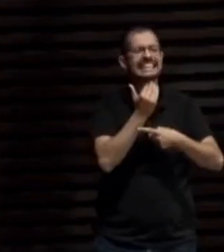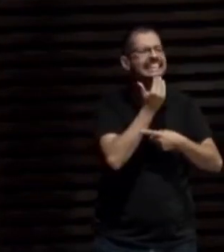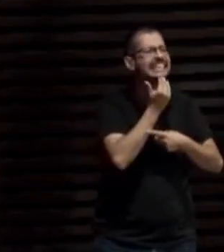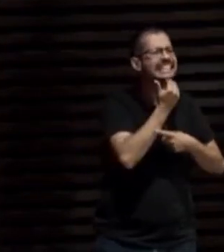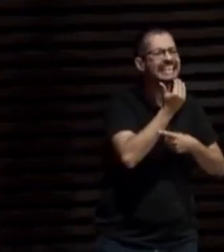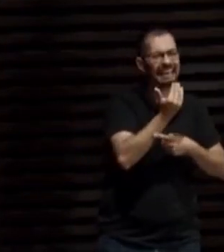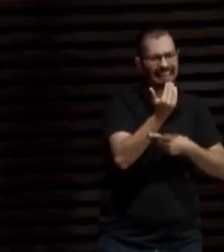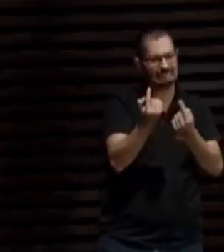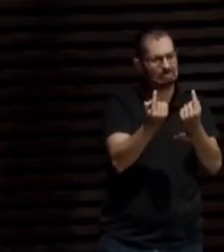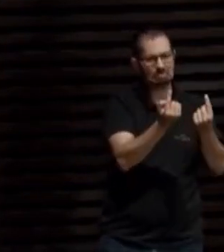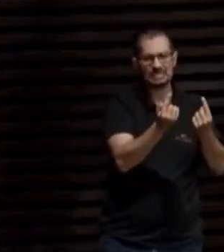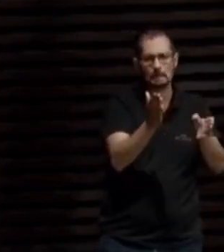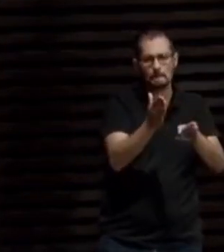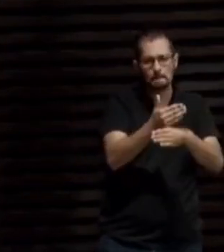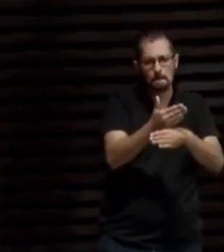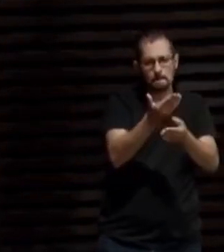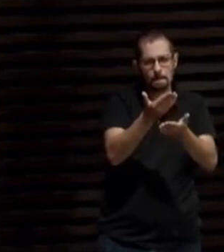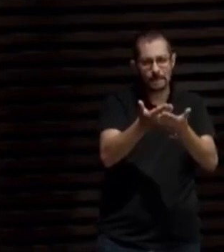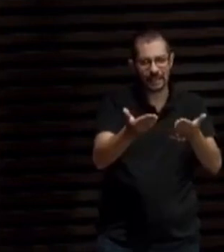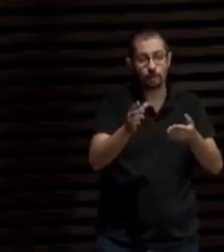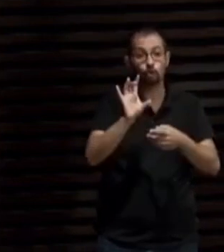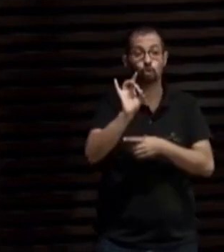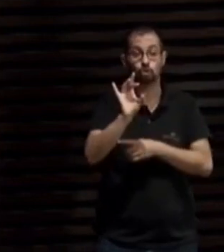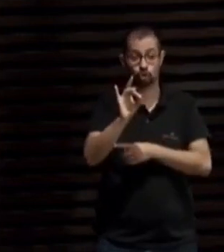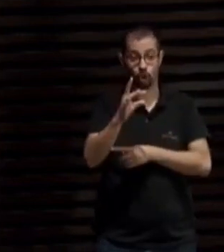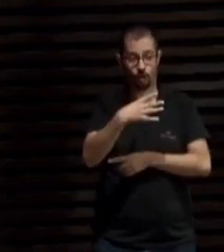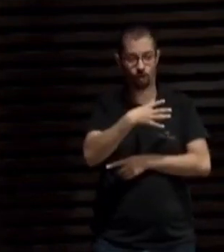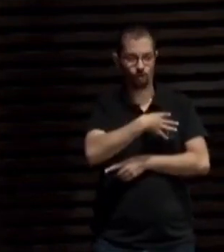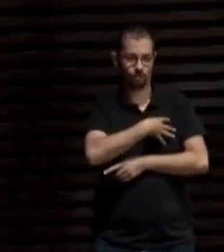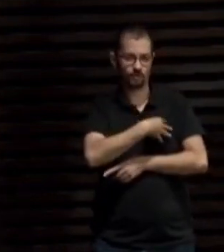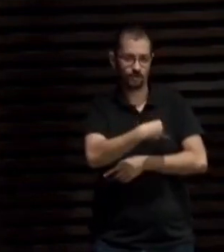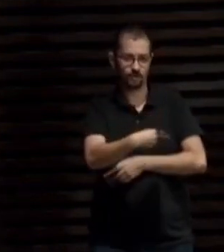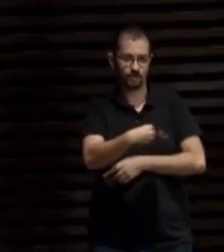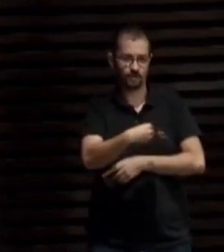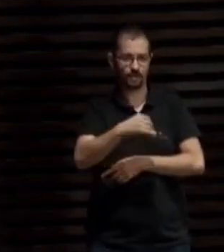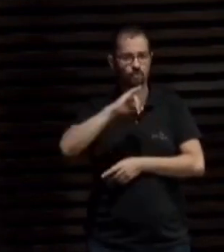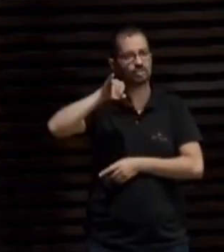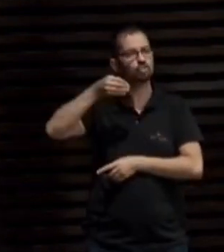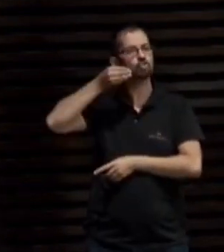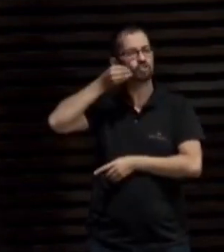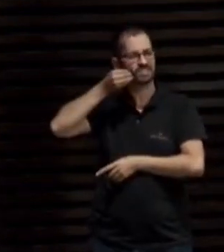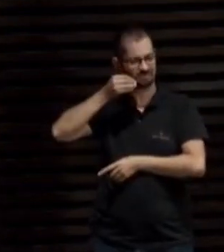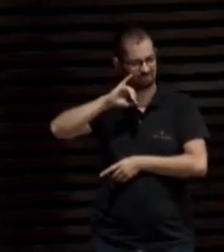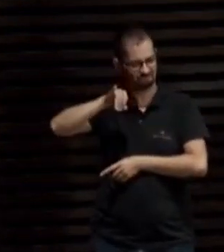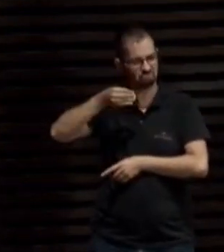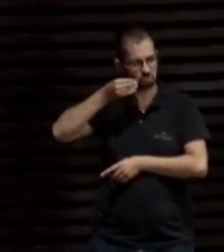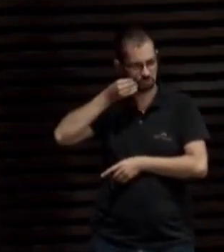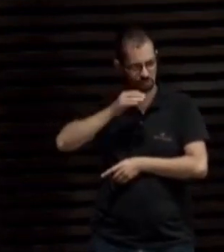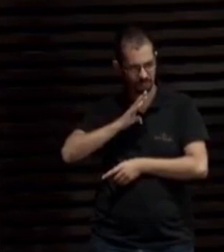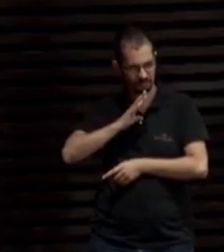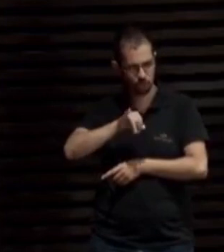perdeu, exceto os filhos da perdição, para que se cumprisse a Escritura.